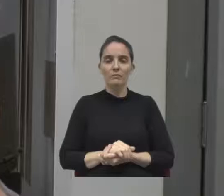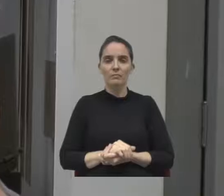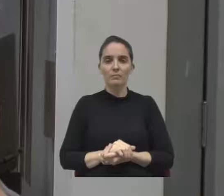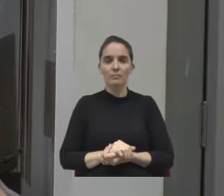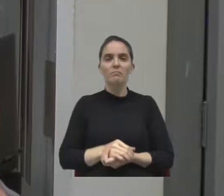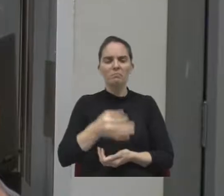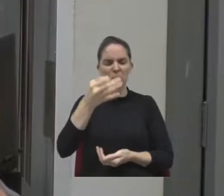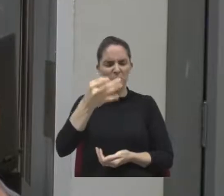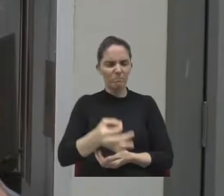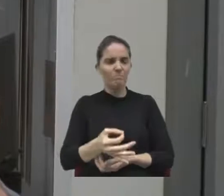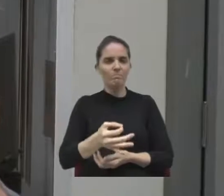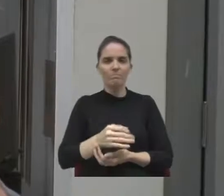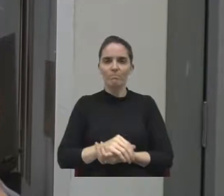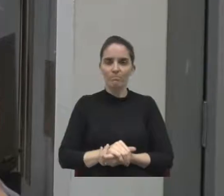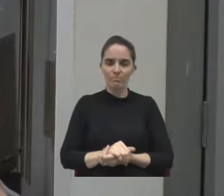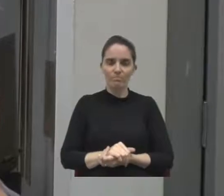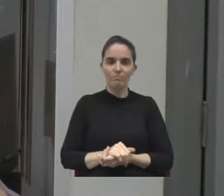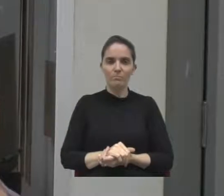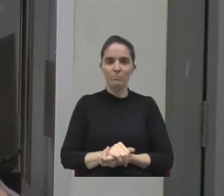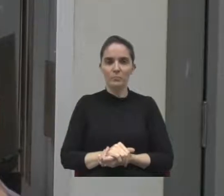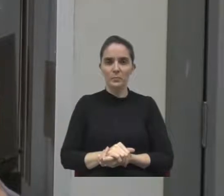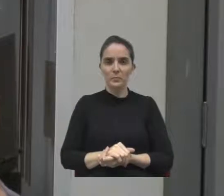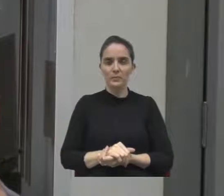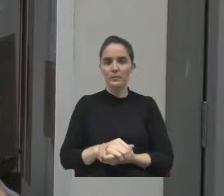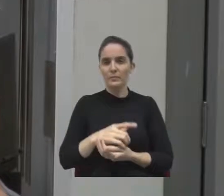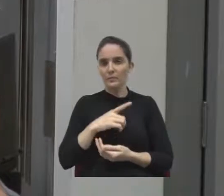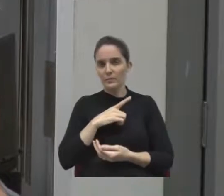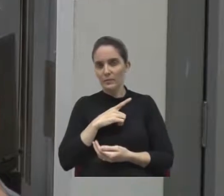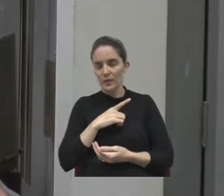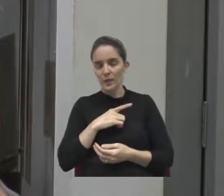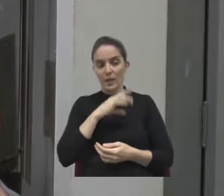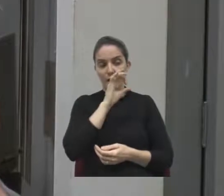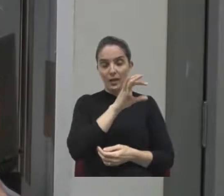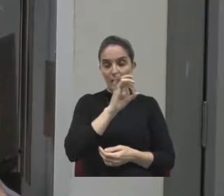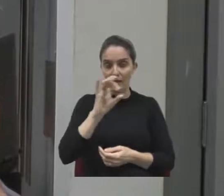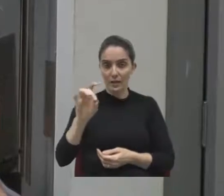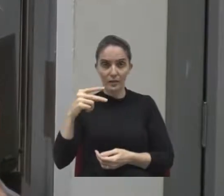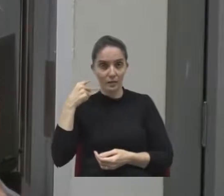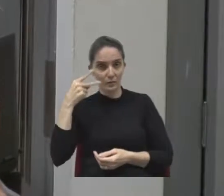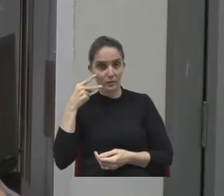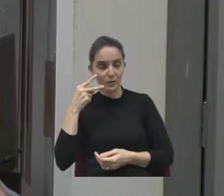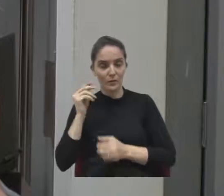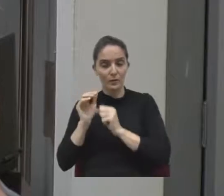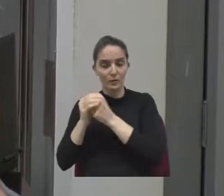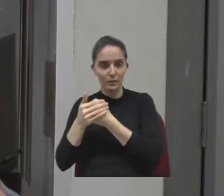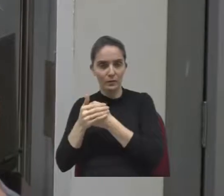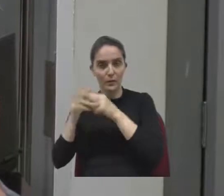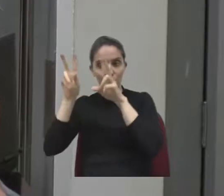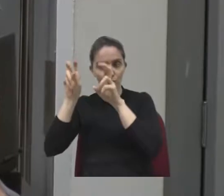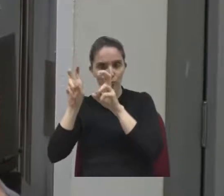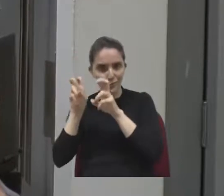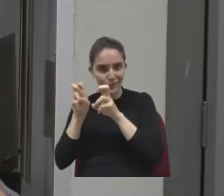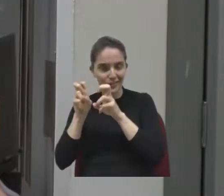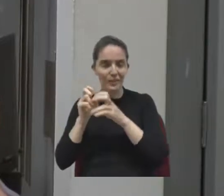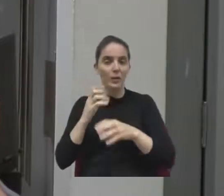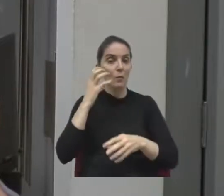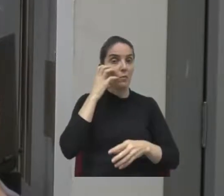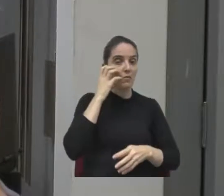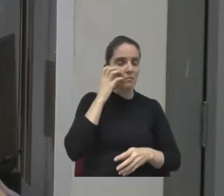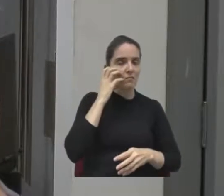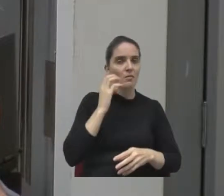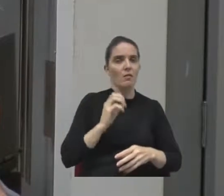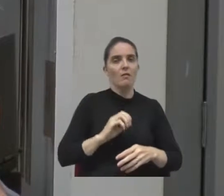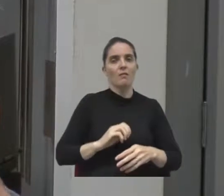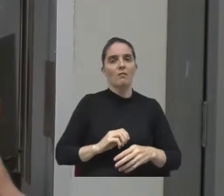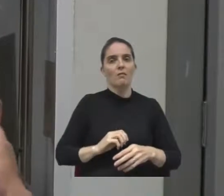né? Nós temos algumas bandeiras, né, aquilo que a gente, com muita propriedade, a gente vai à frente, a gente fala, a gente